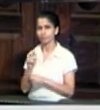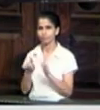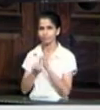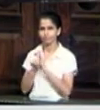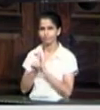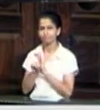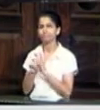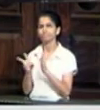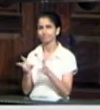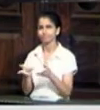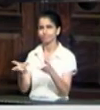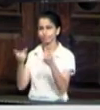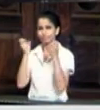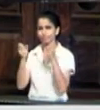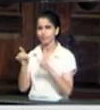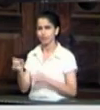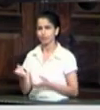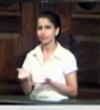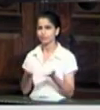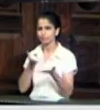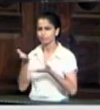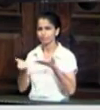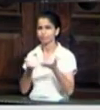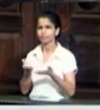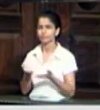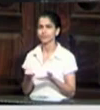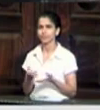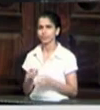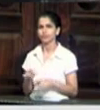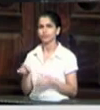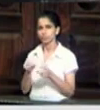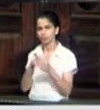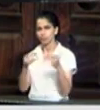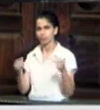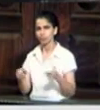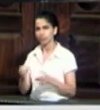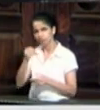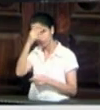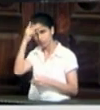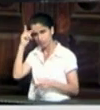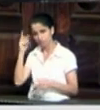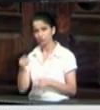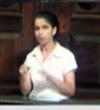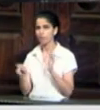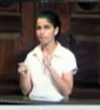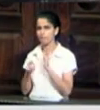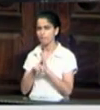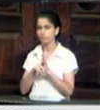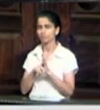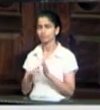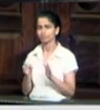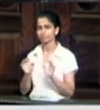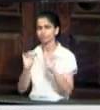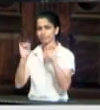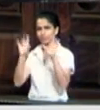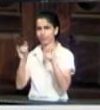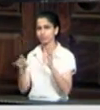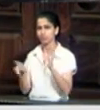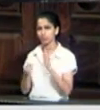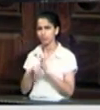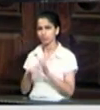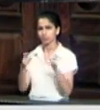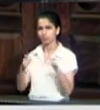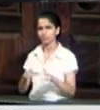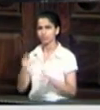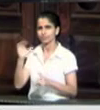que o deputado Jânio Mendes tem com a coisa pública, em particular com as pessoas de Cabo Frio. Então, quando ele